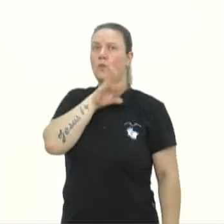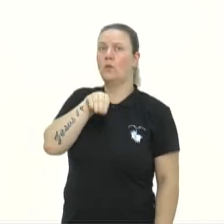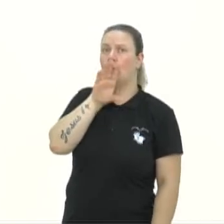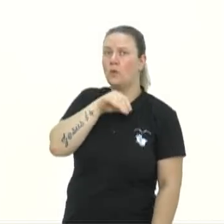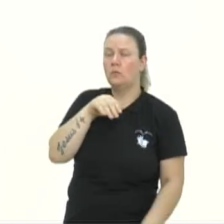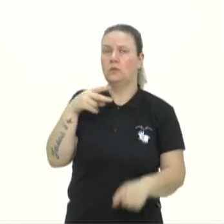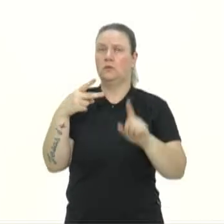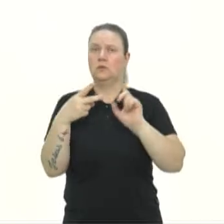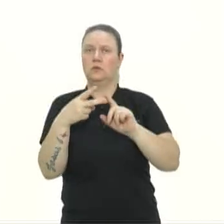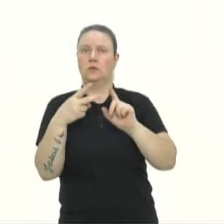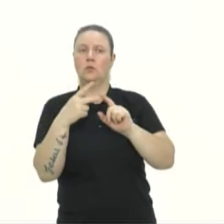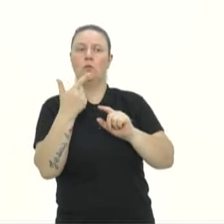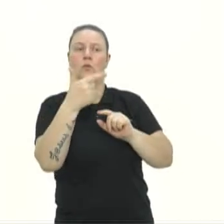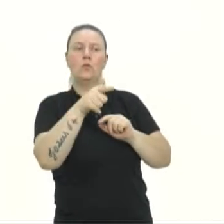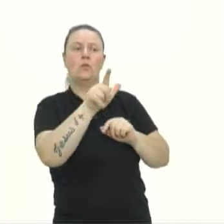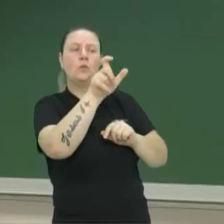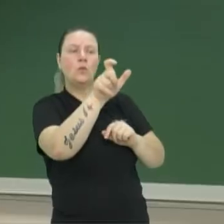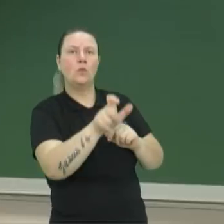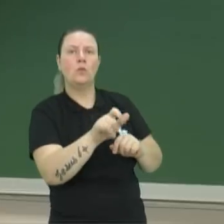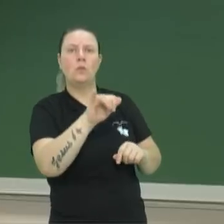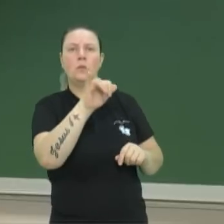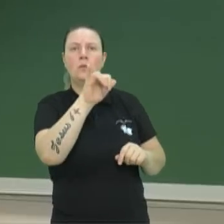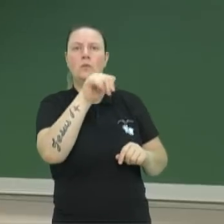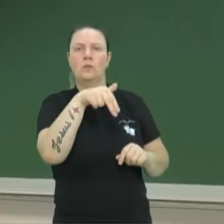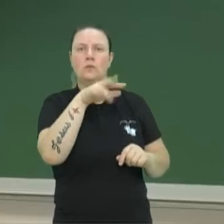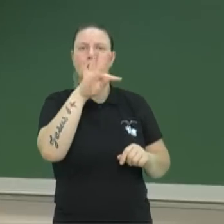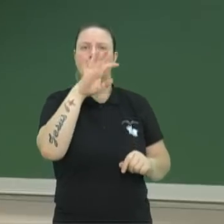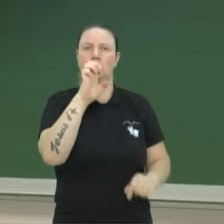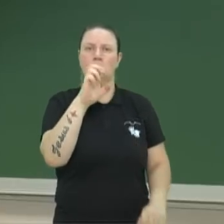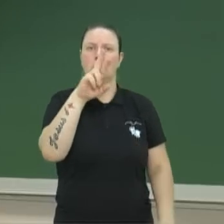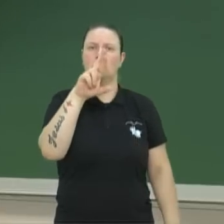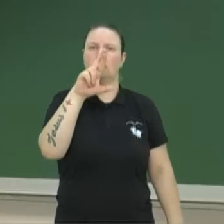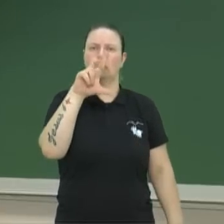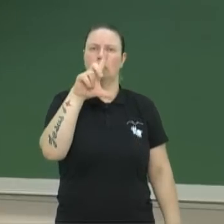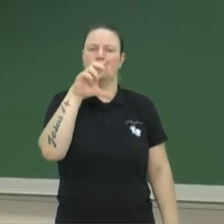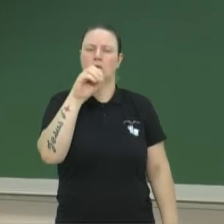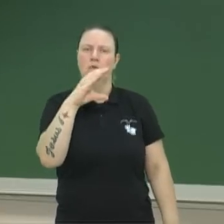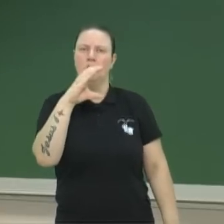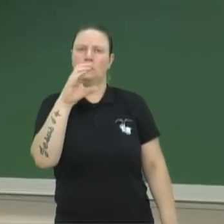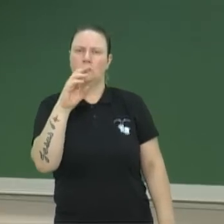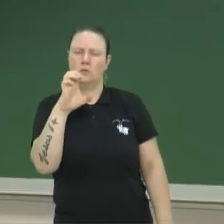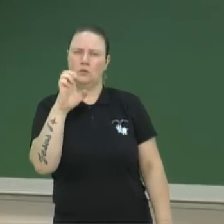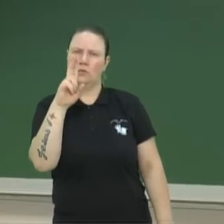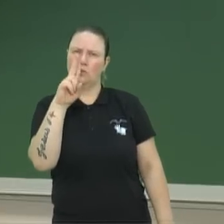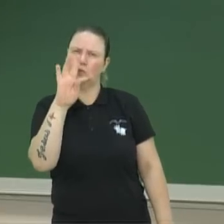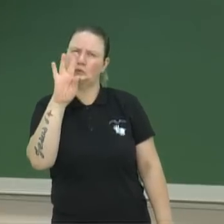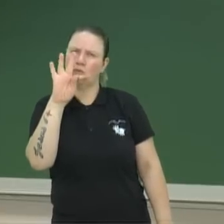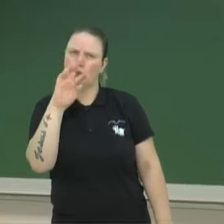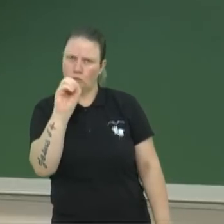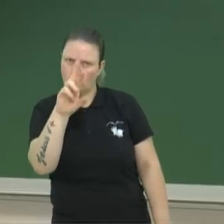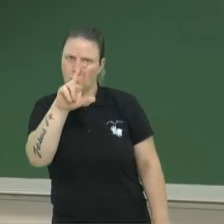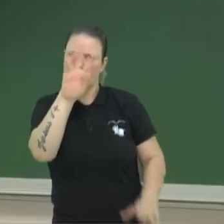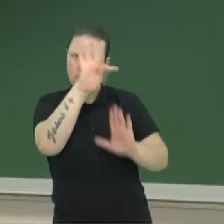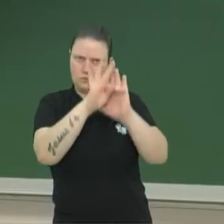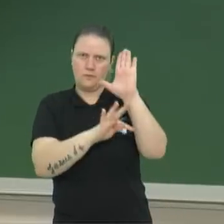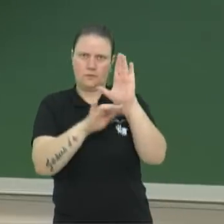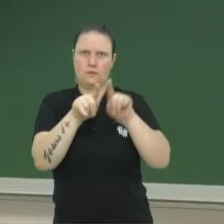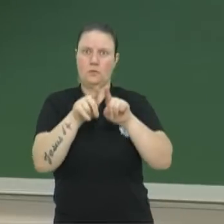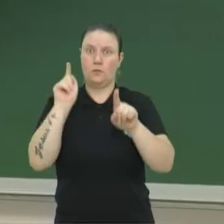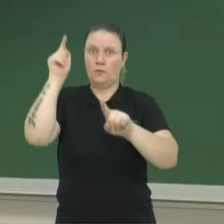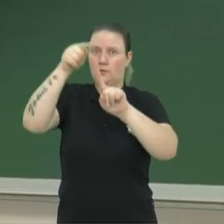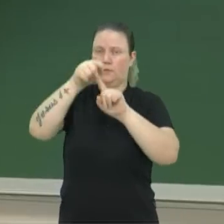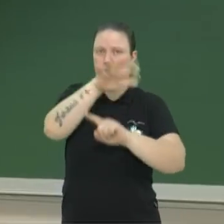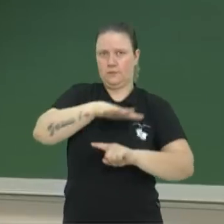interlocutor de um texto. Então, isso é o nosso objetivo geral de hoje, tá?